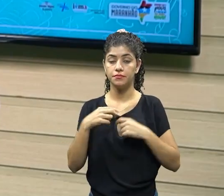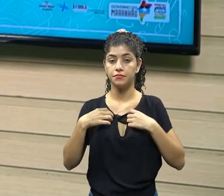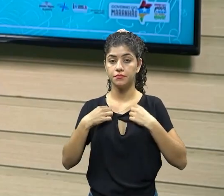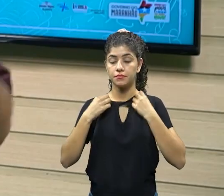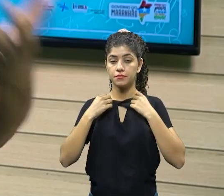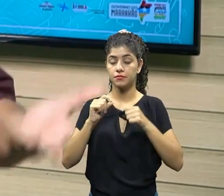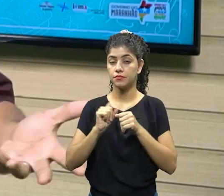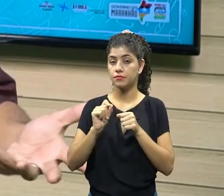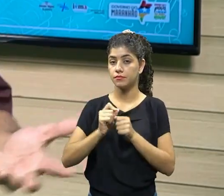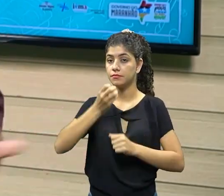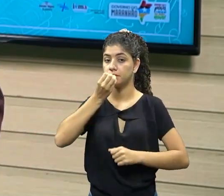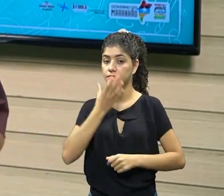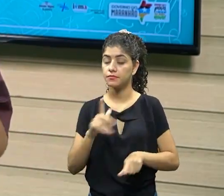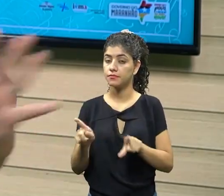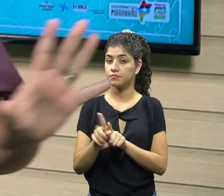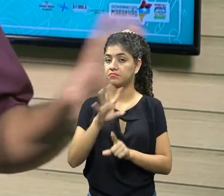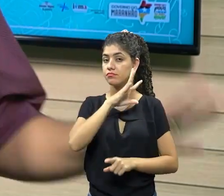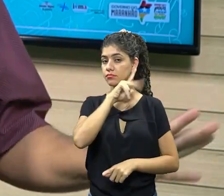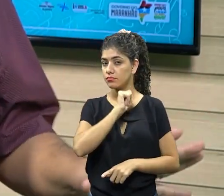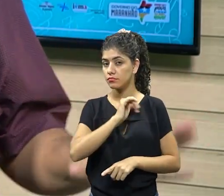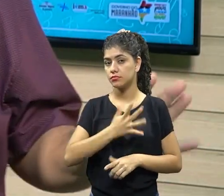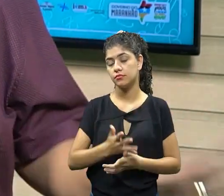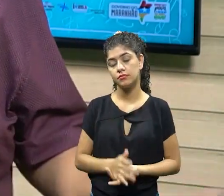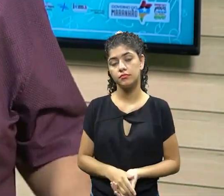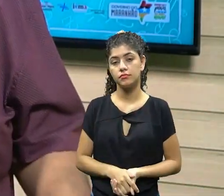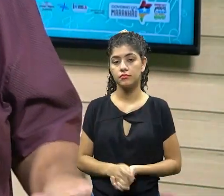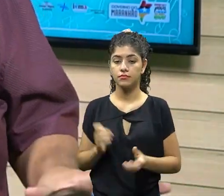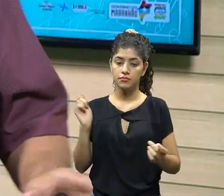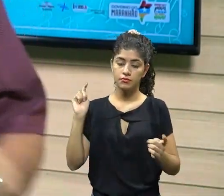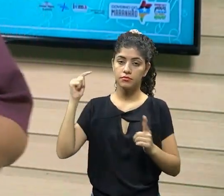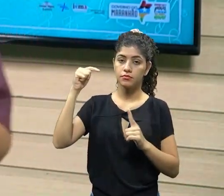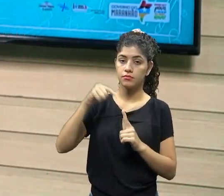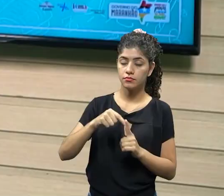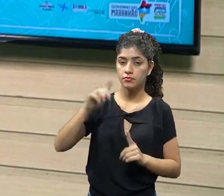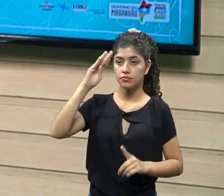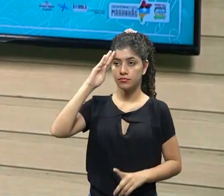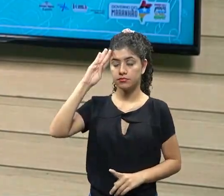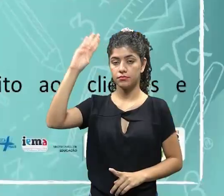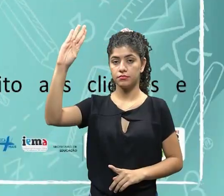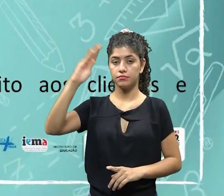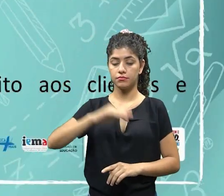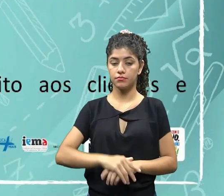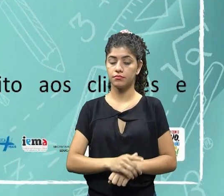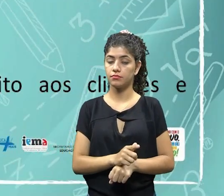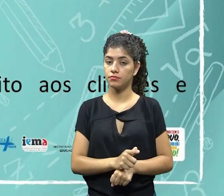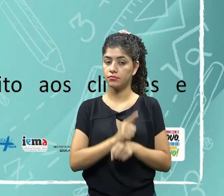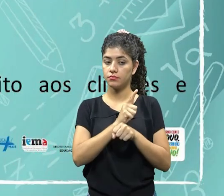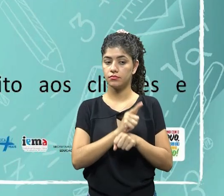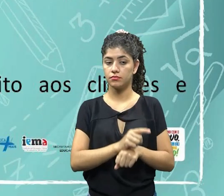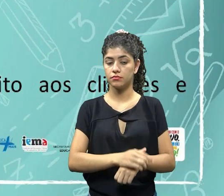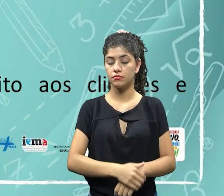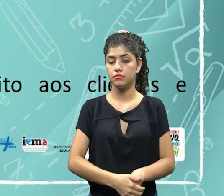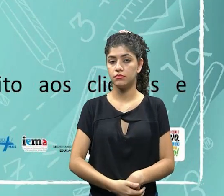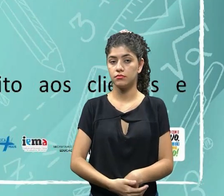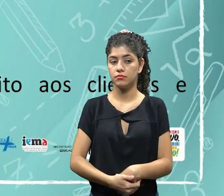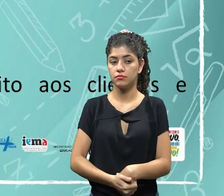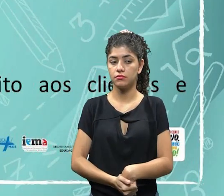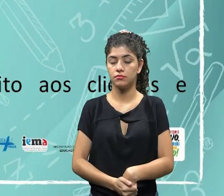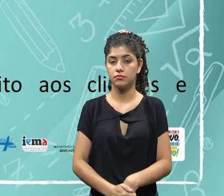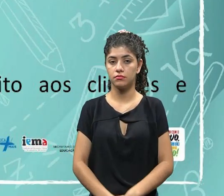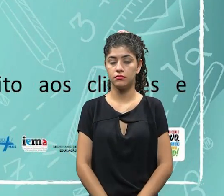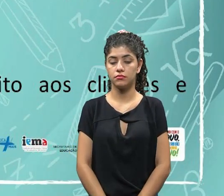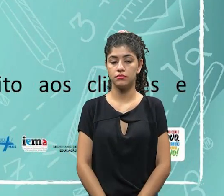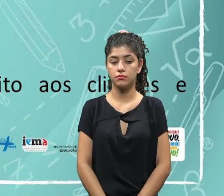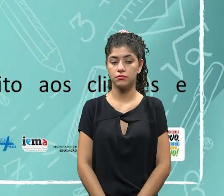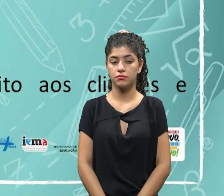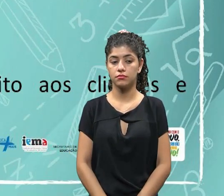de bem e de ruim? Então essa é a ideia principal do gestor e a gestão financeira. Quais